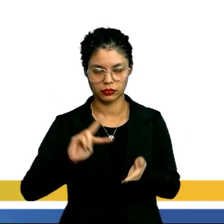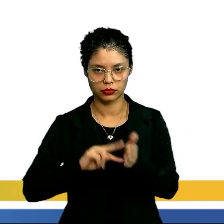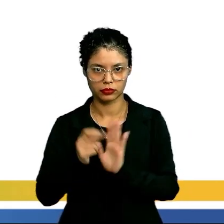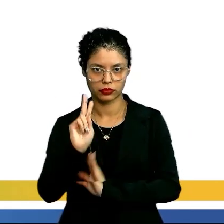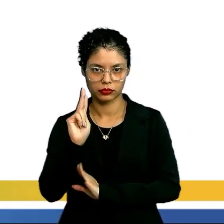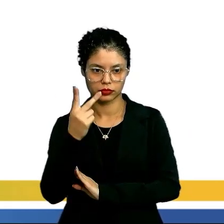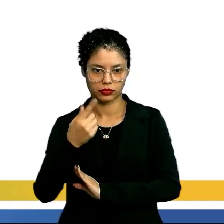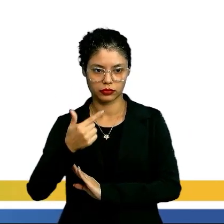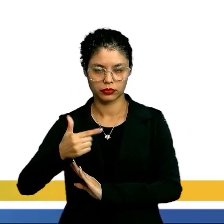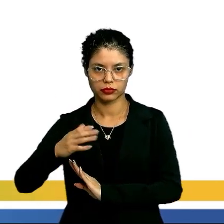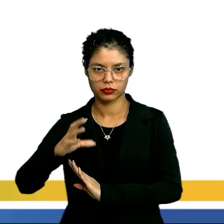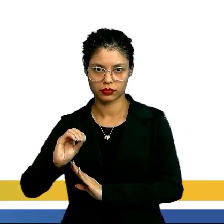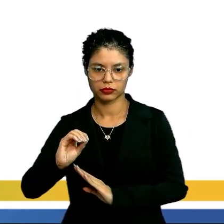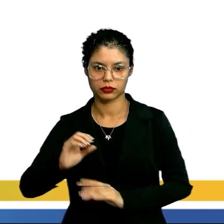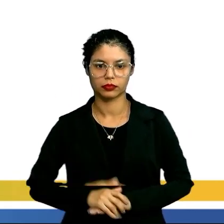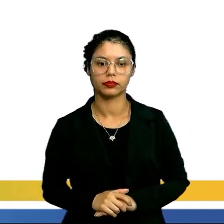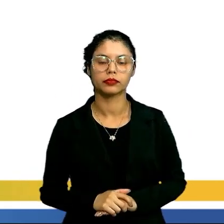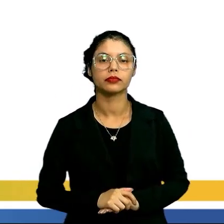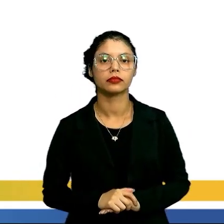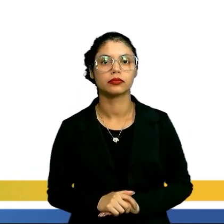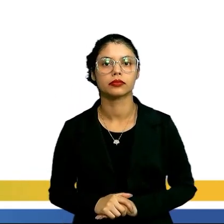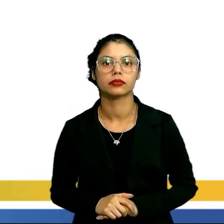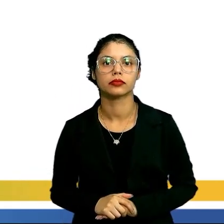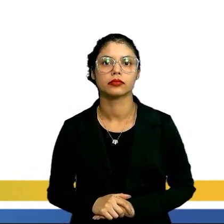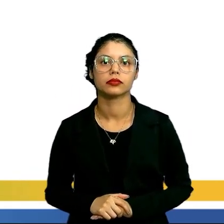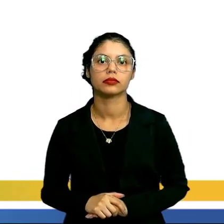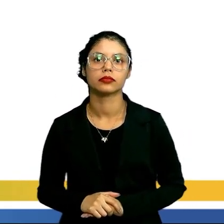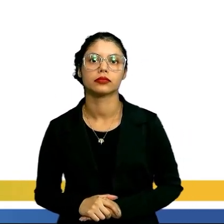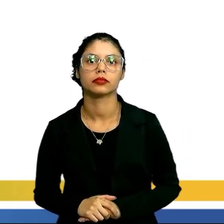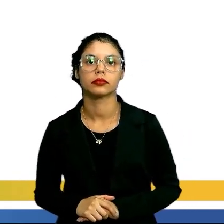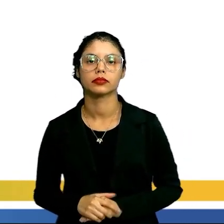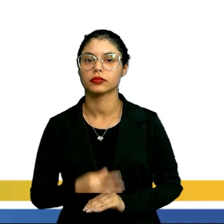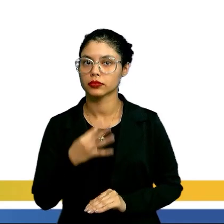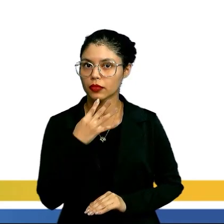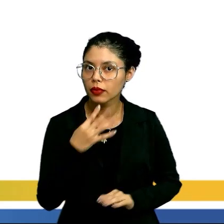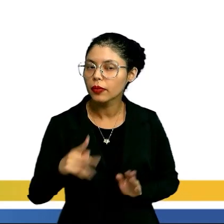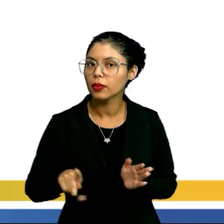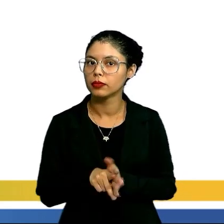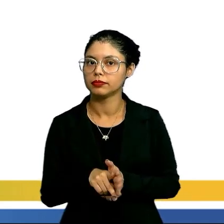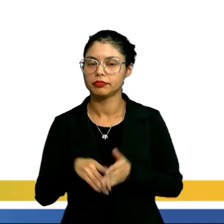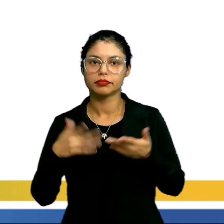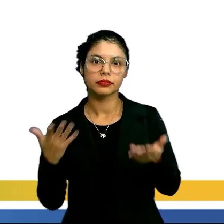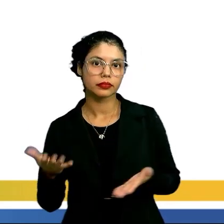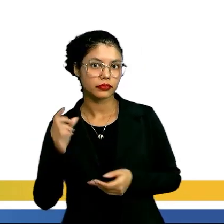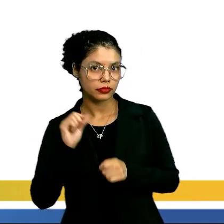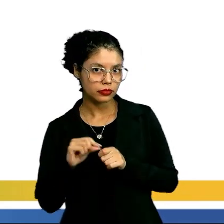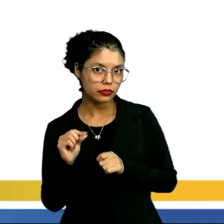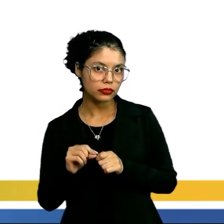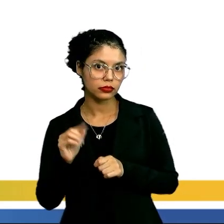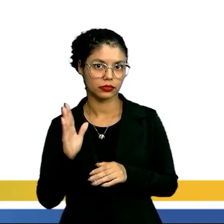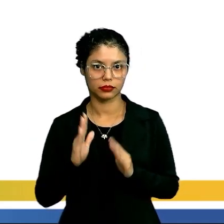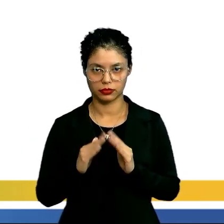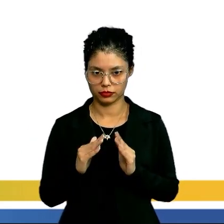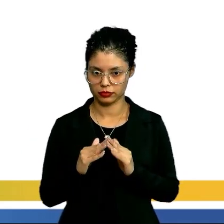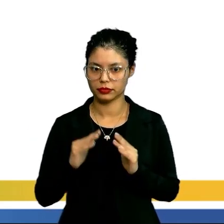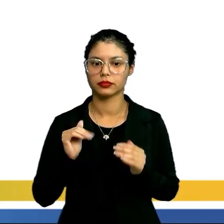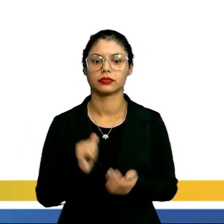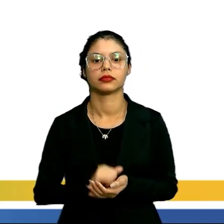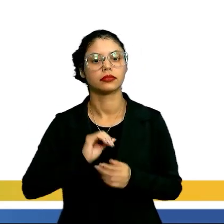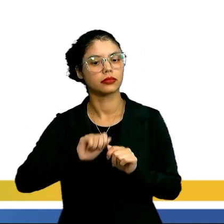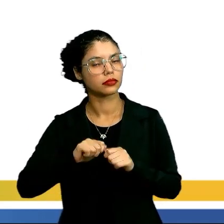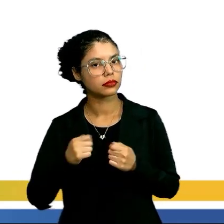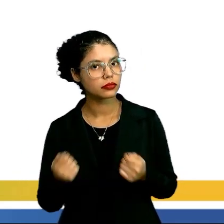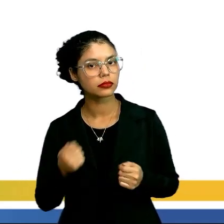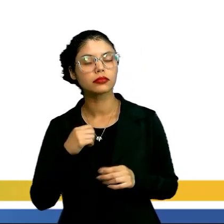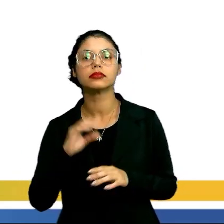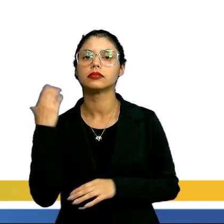quantidade significativa de água. Bom, isso é conhecimento empírico. Você faz isso na sua casa. Ao